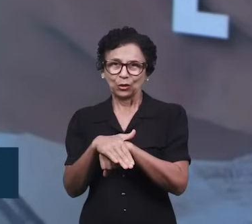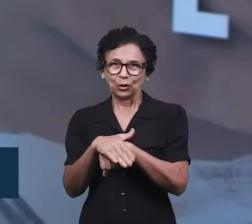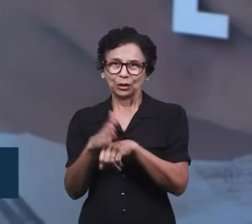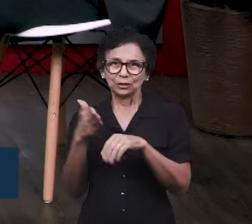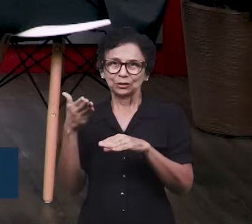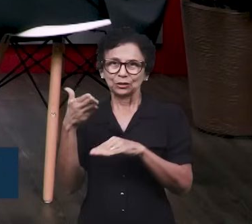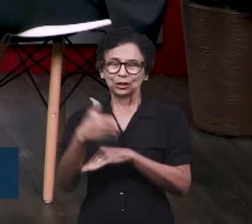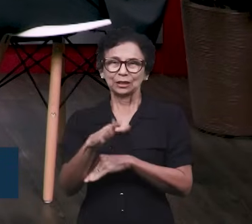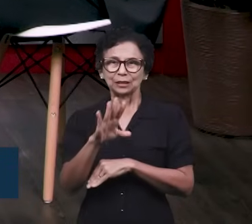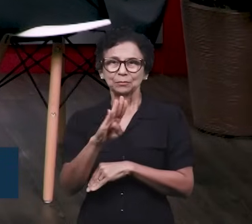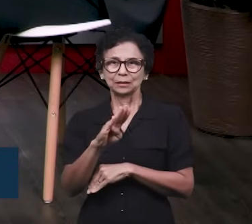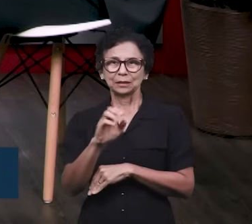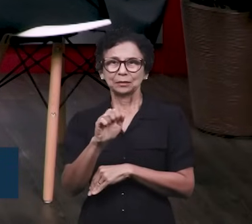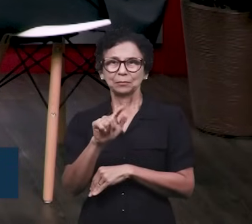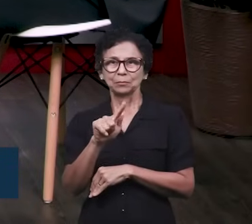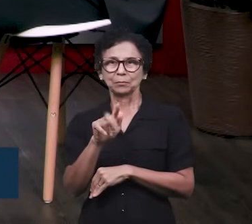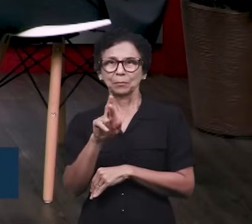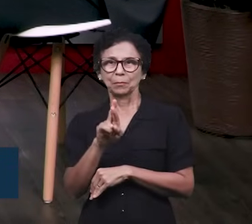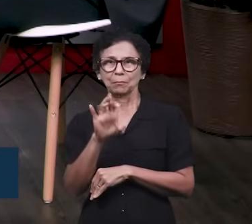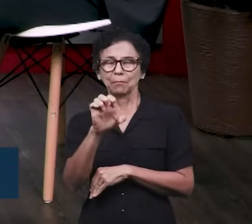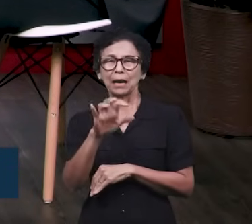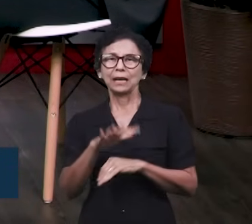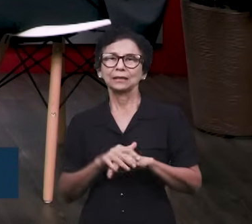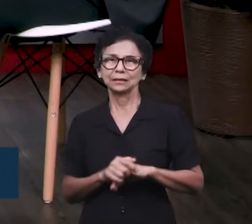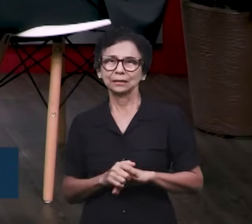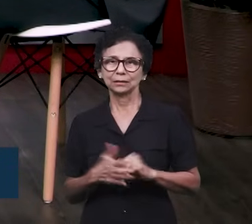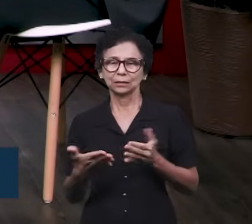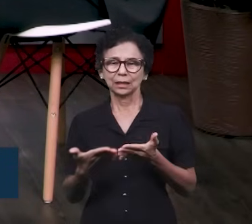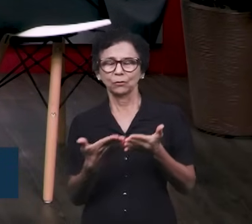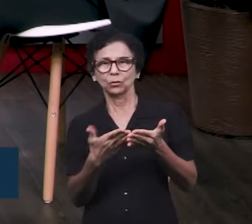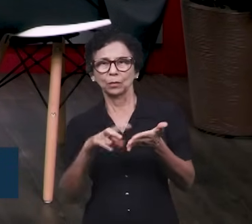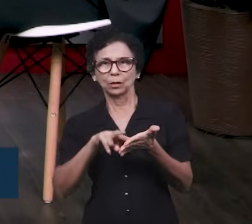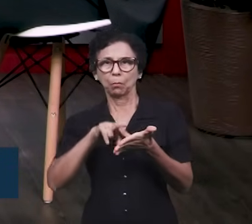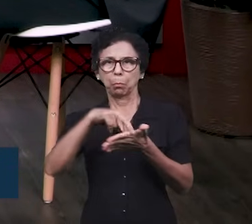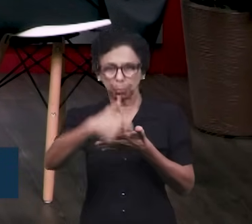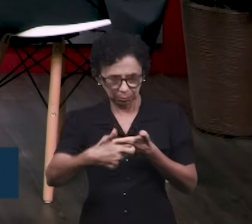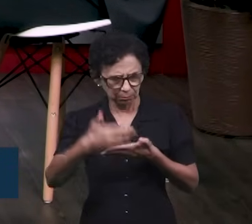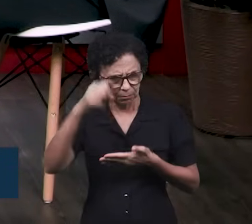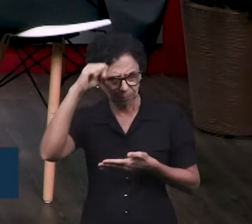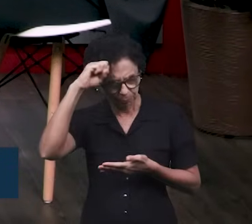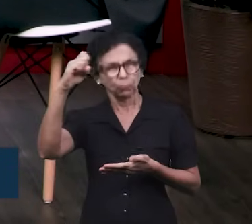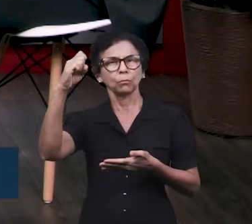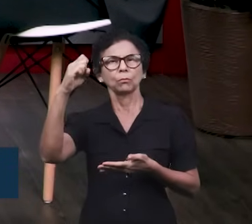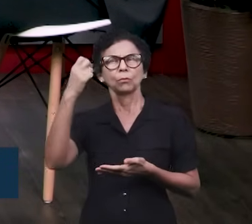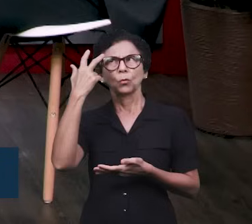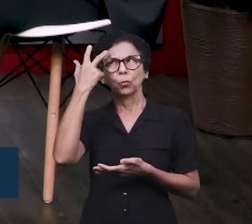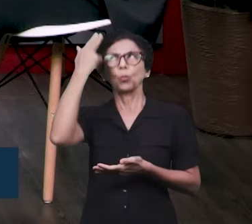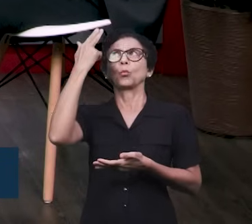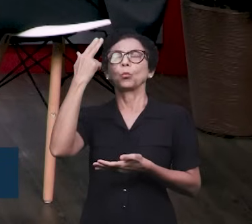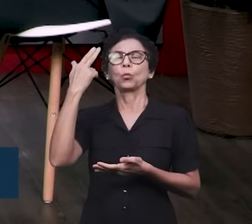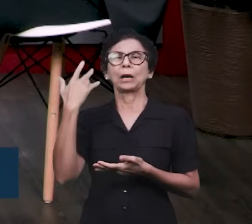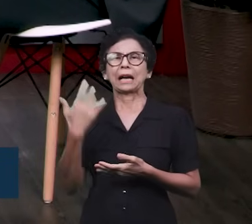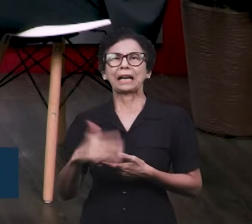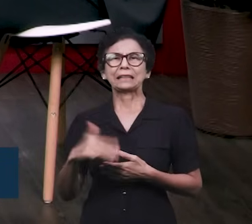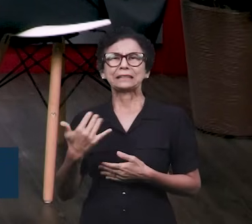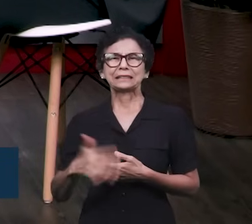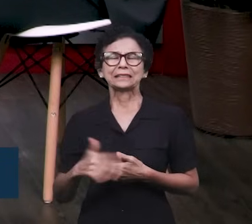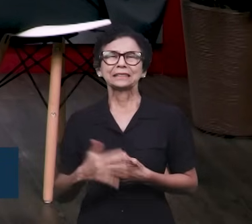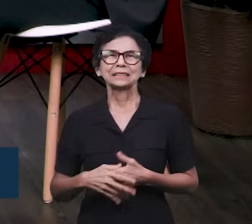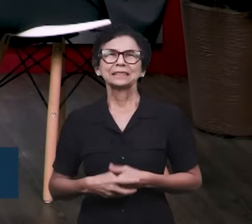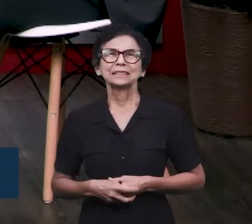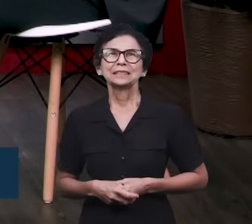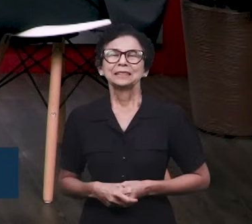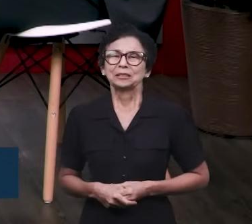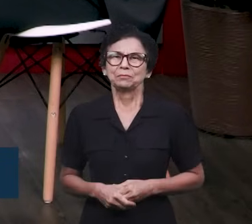Sofri um pequeno acidente, na verdade um livramento, mas um pequeno acidente, isso não impediu que a gente... Pelo menos eu estava cercado de médicos, né? O Dr.